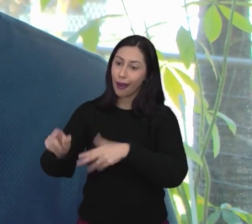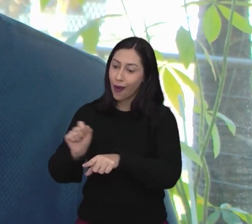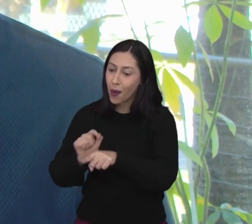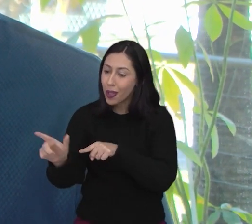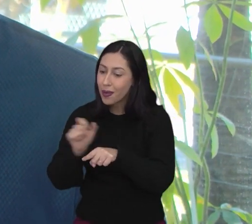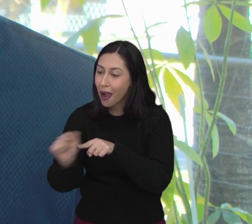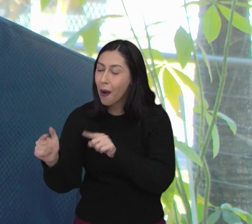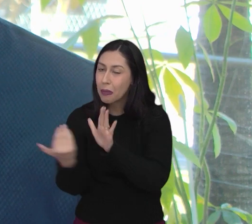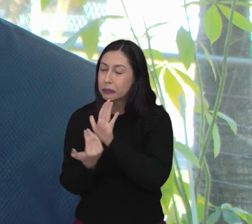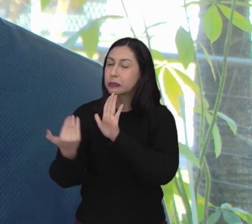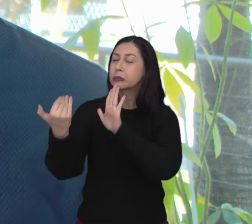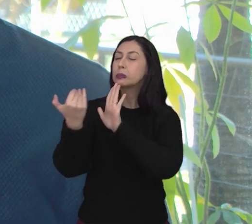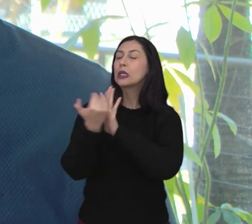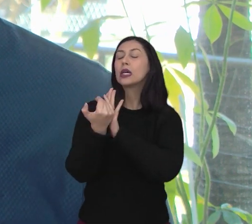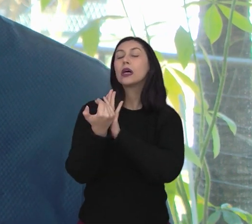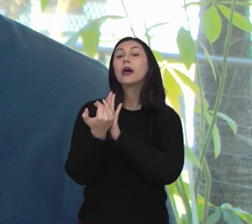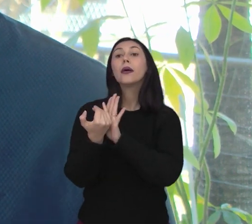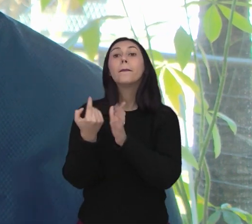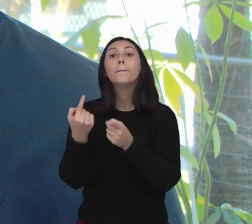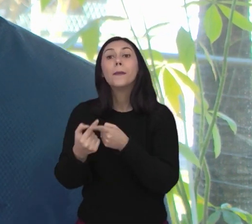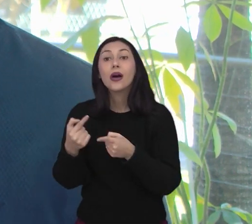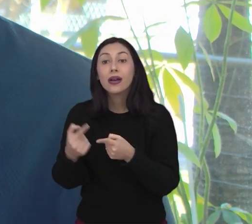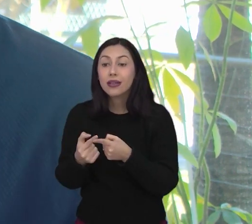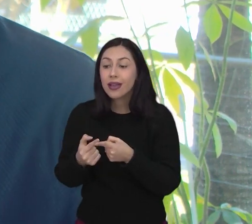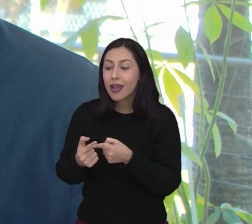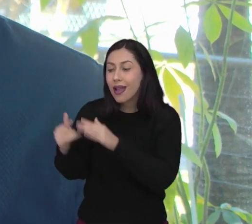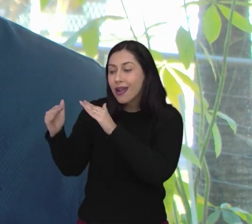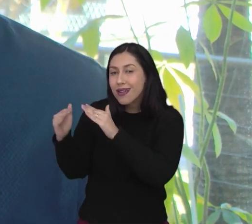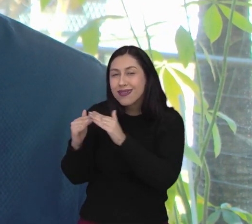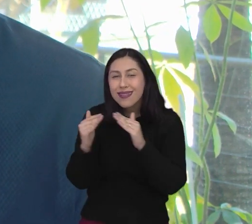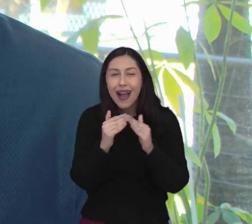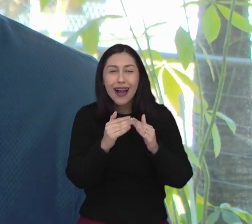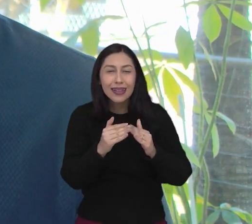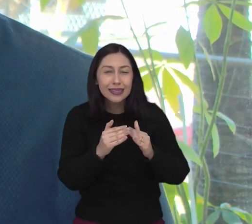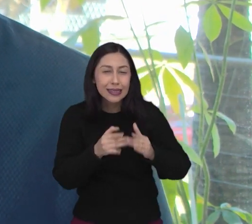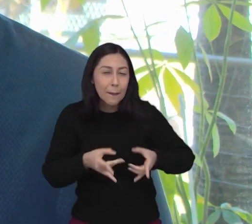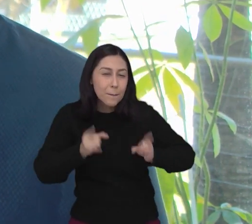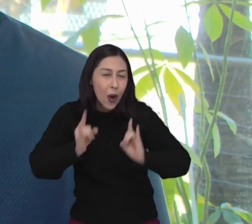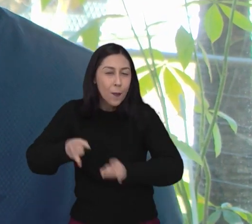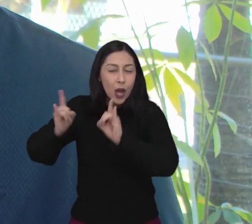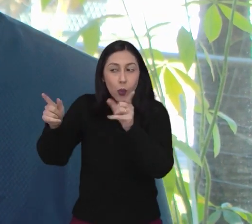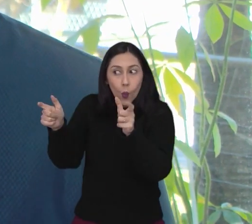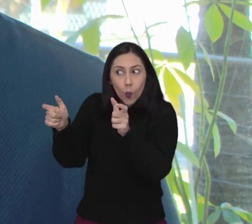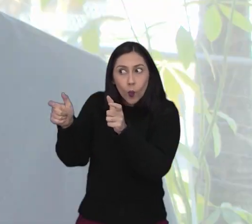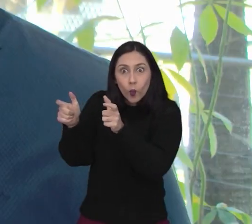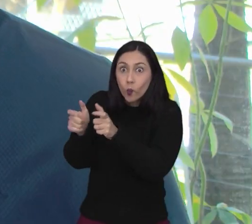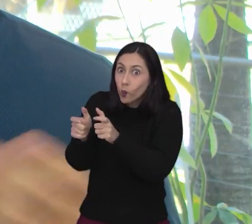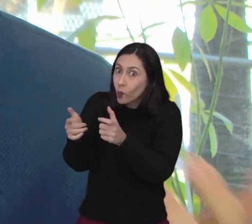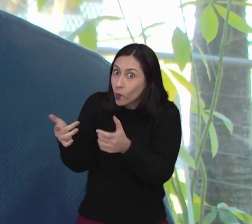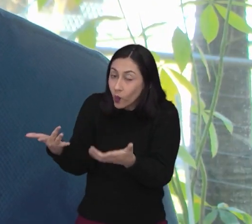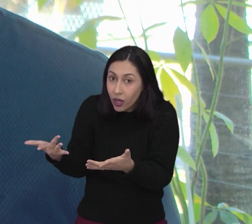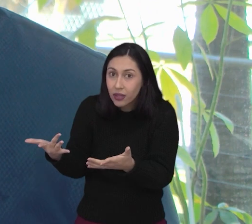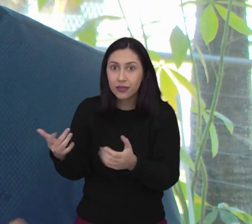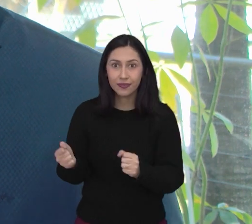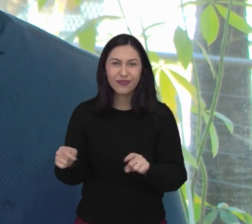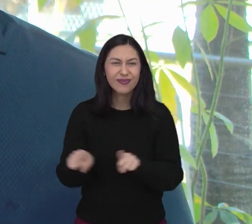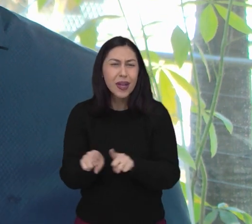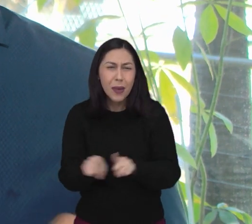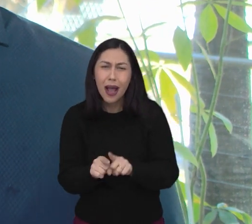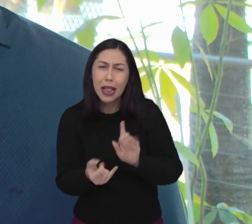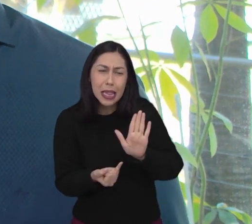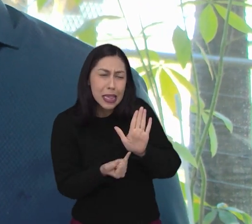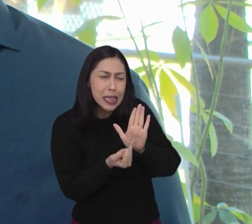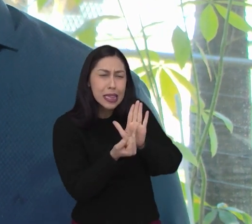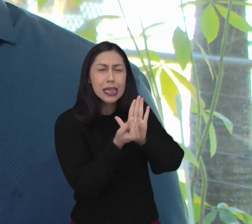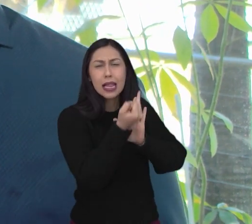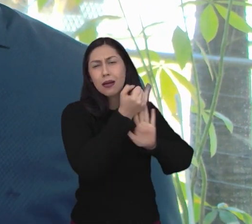aluguel aumentou. Porque a nossa demanda, a nossa oferta de imóveis na cidade, ela está diminuindo. A gente tem ainda inflação, tem